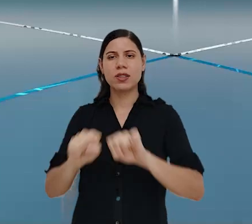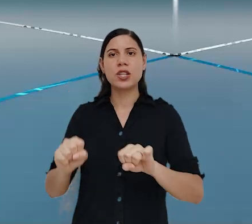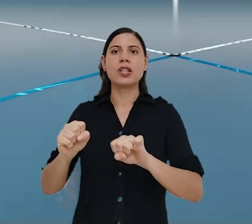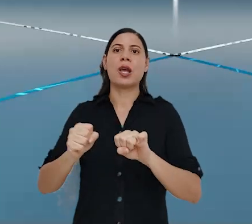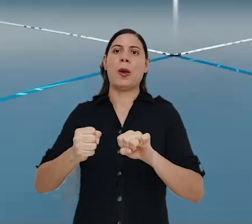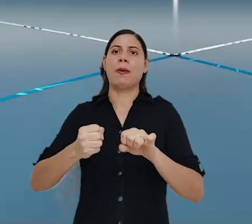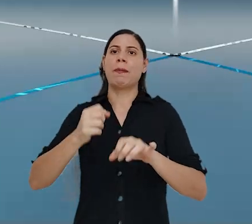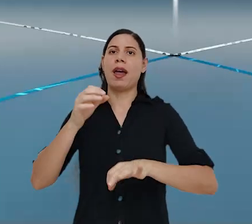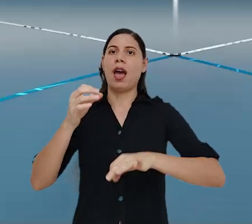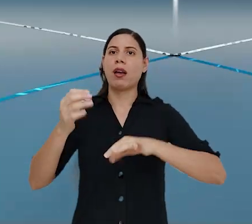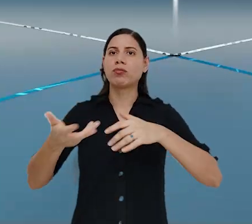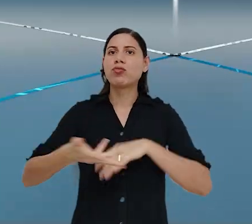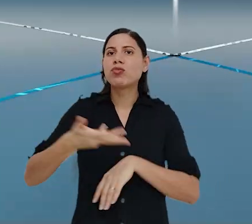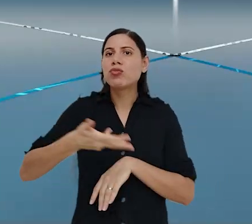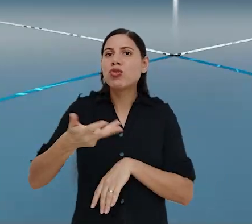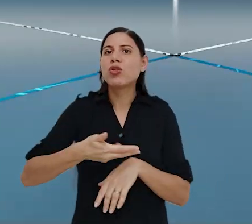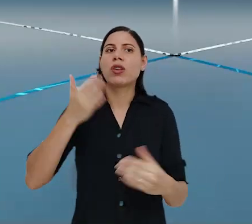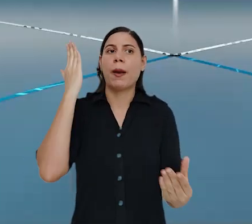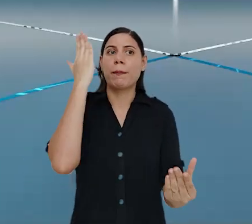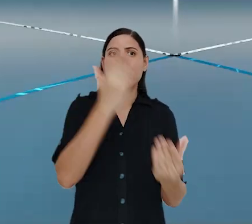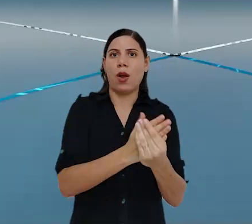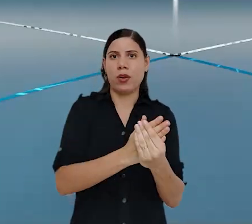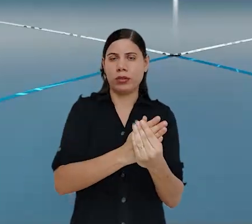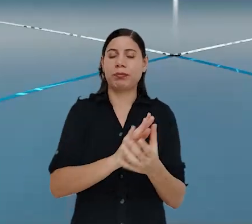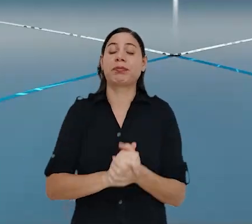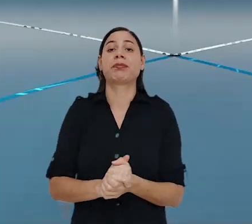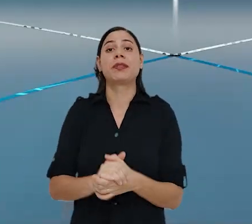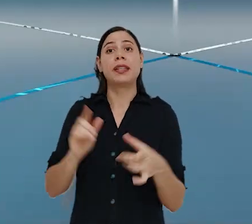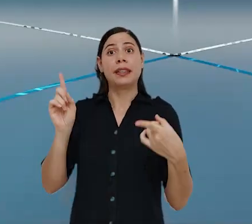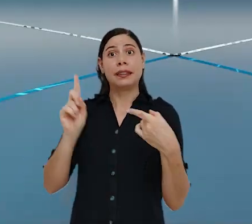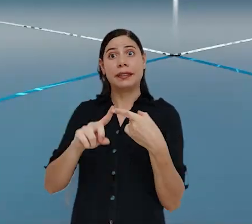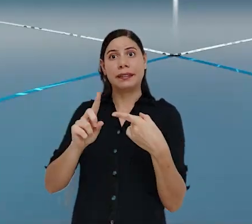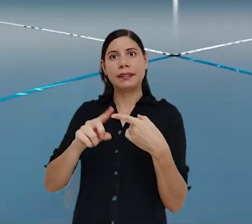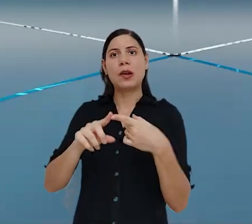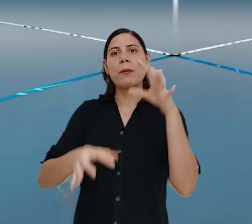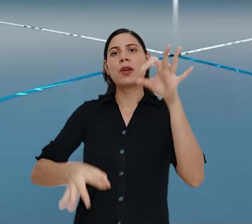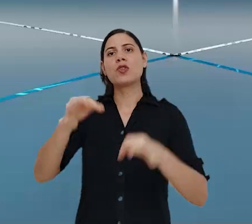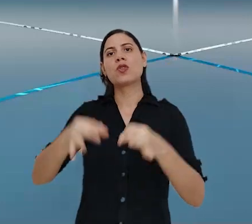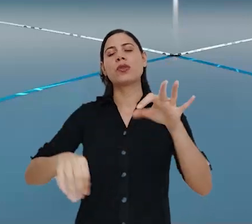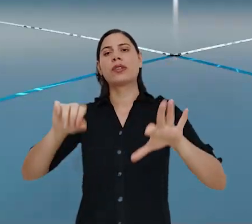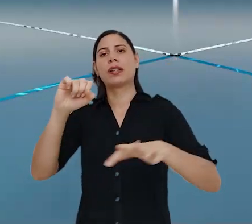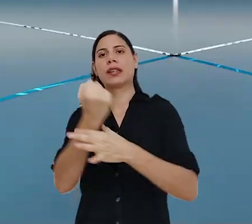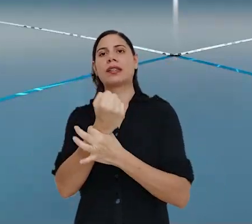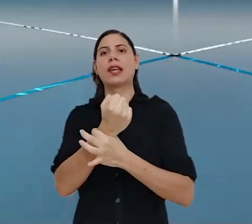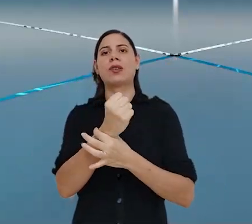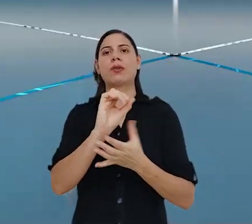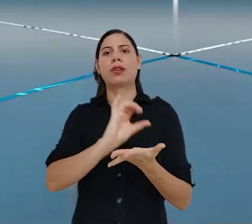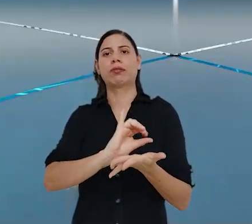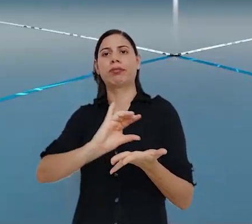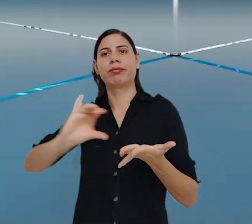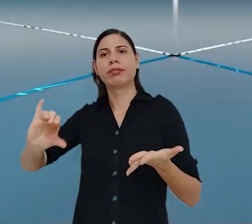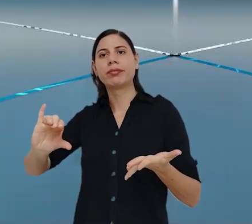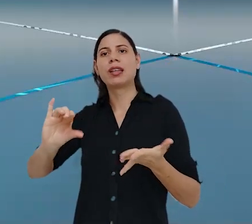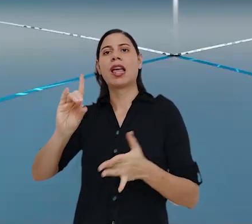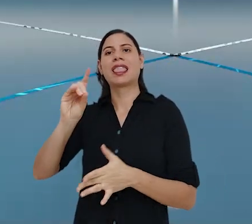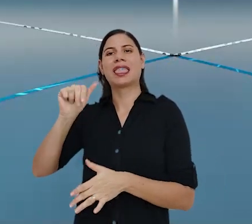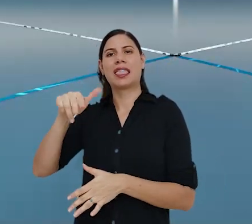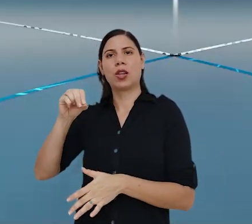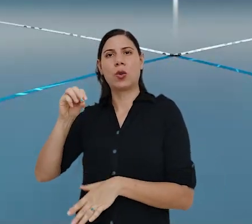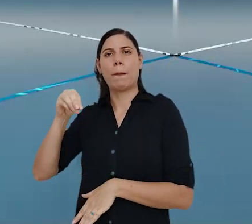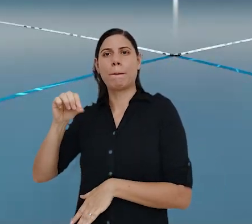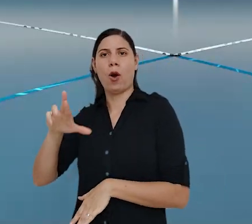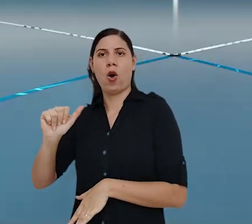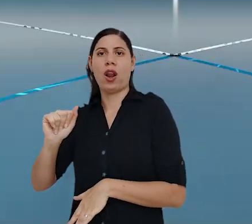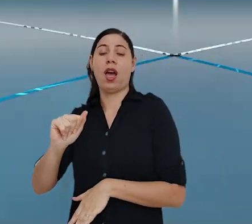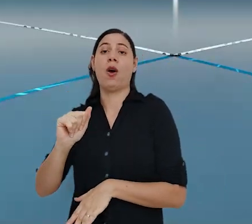ferramenta para agilizar o andamento e a baixa de processos. Justiça Federal garante indenização por danos morais a cidadão